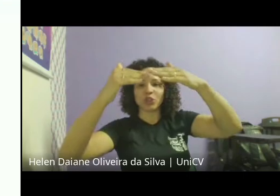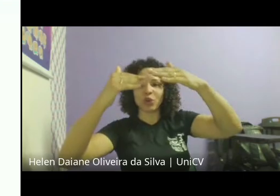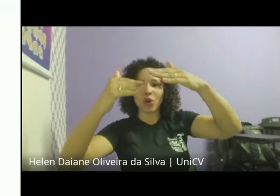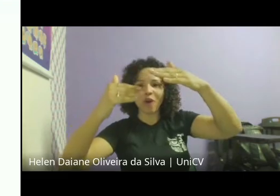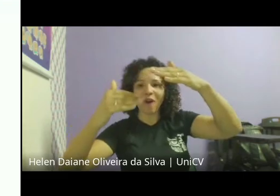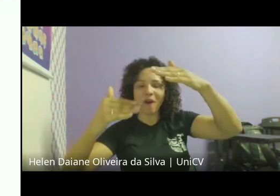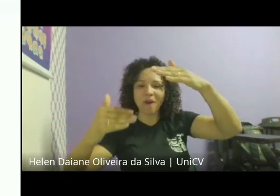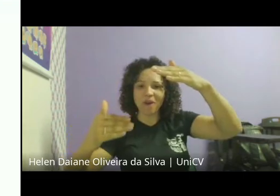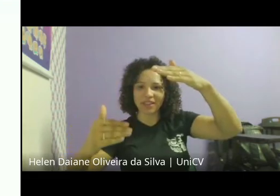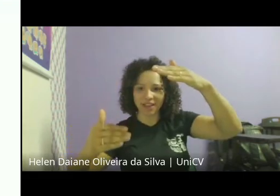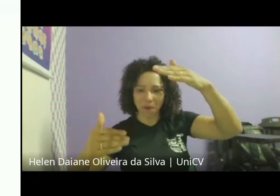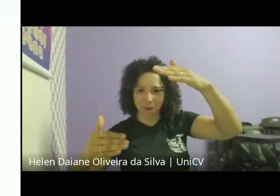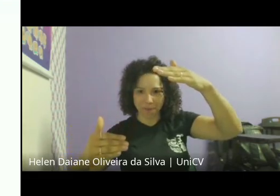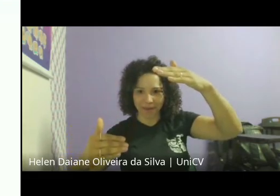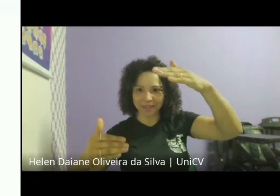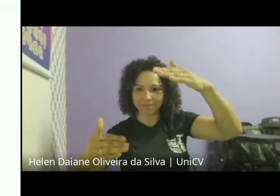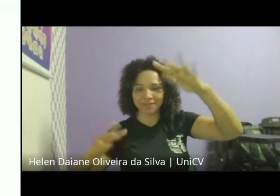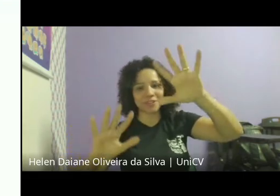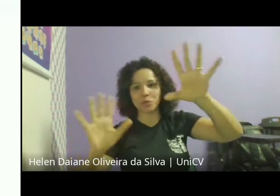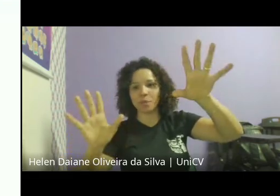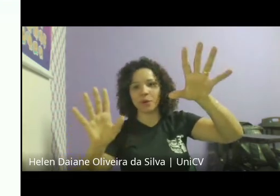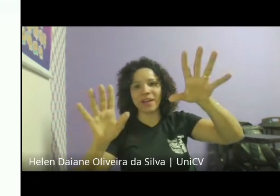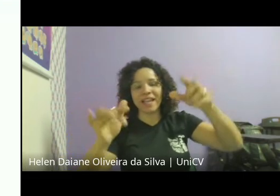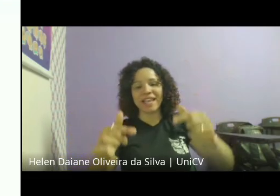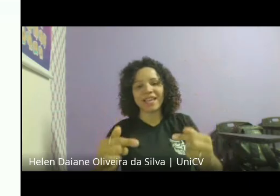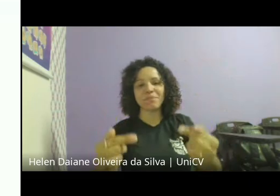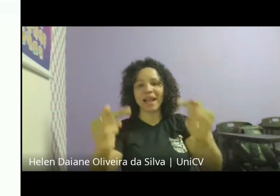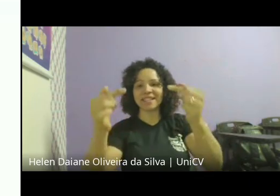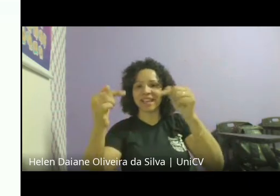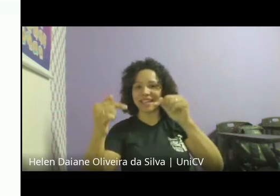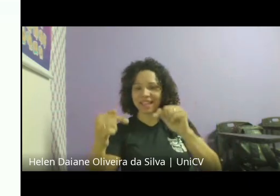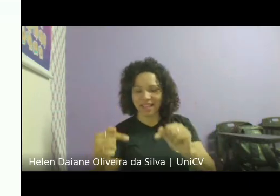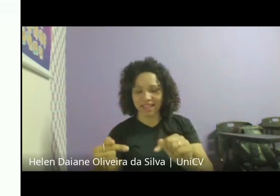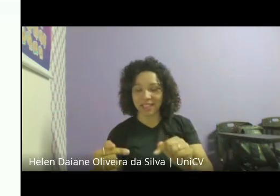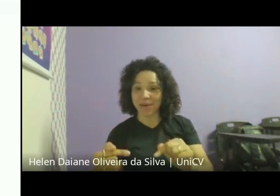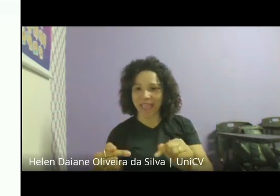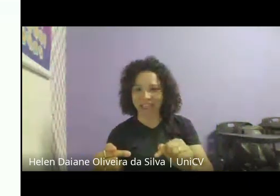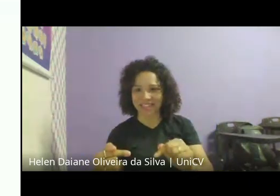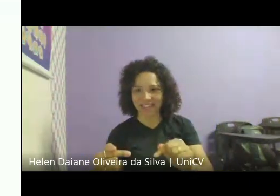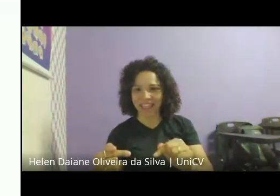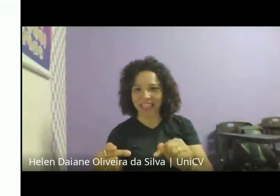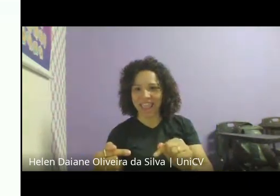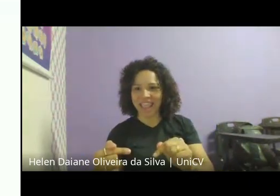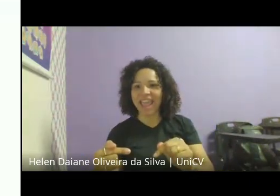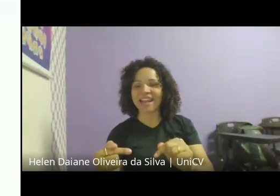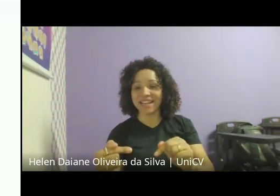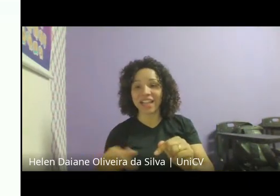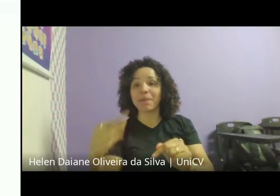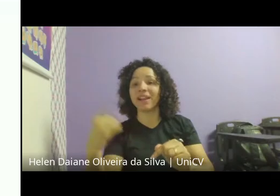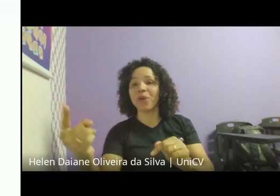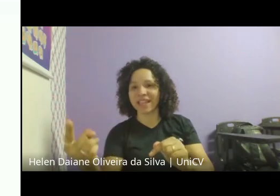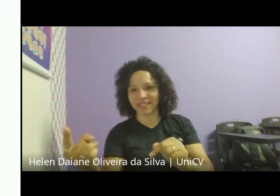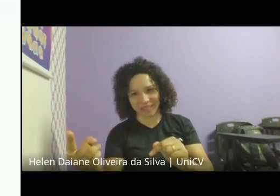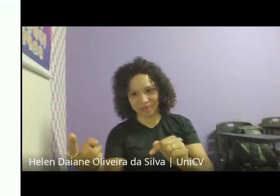comprou toda a compra, vamos supor, e mais aqueles R$ 75 ali, ele ainda